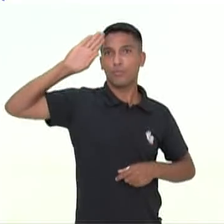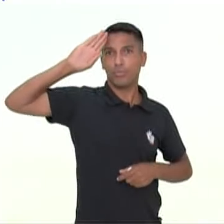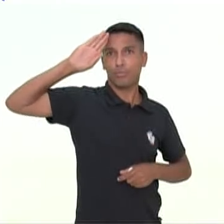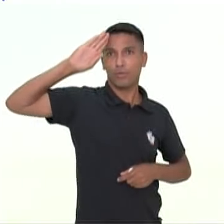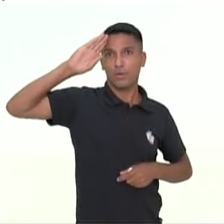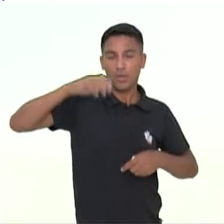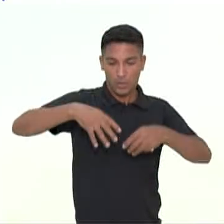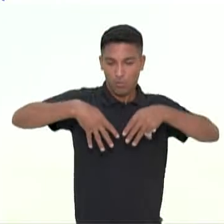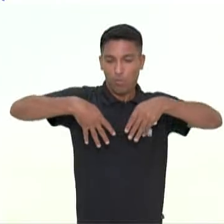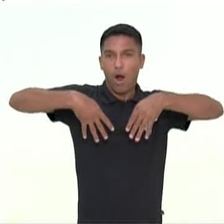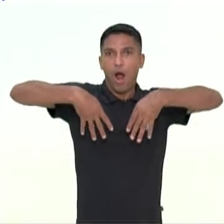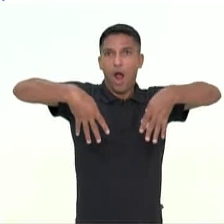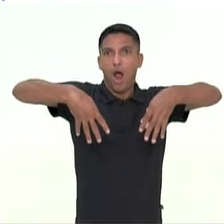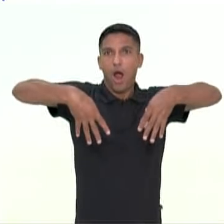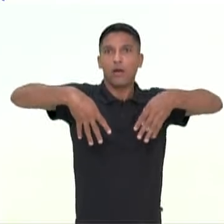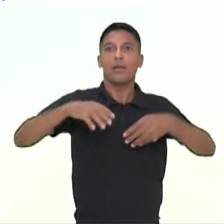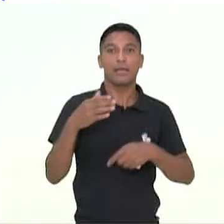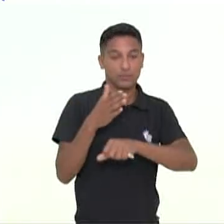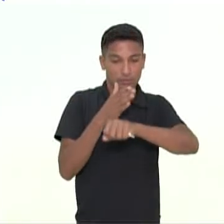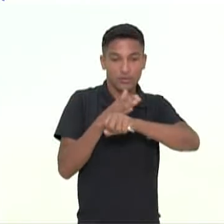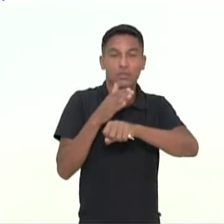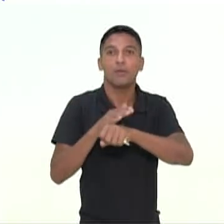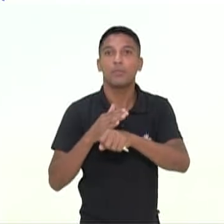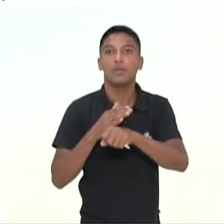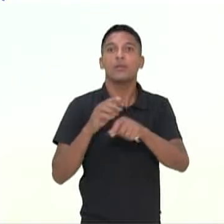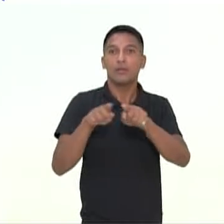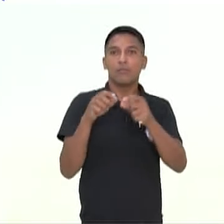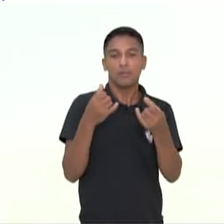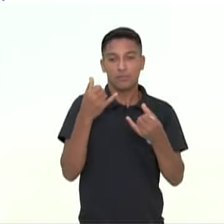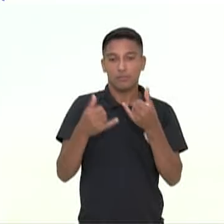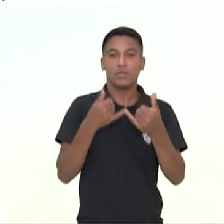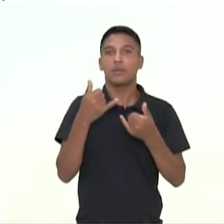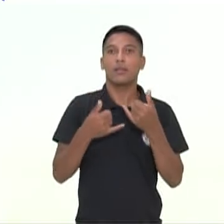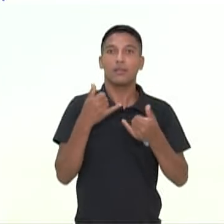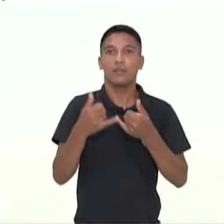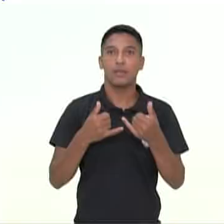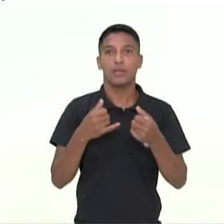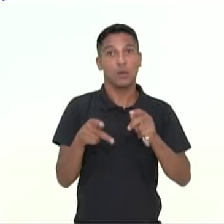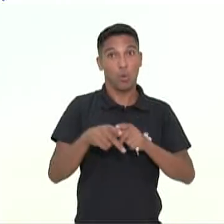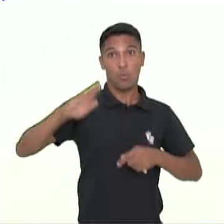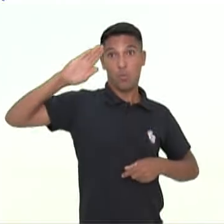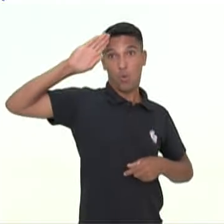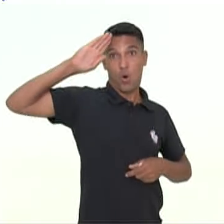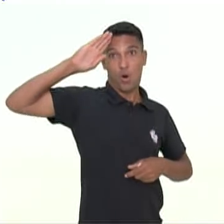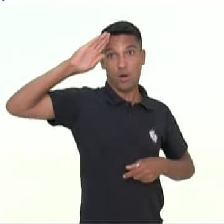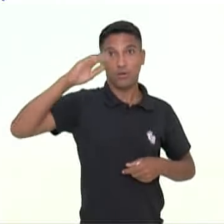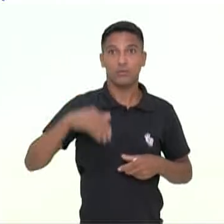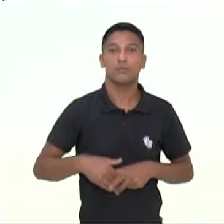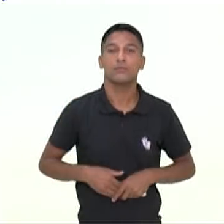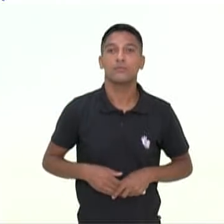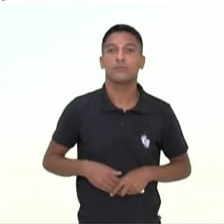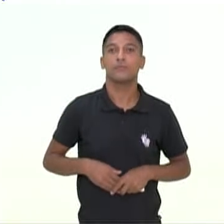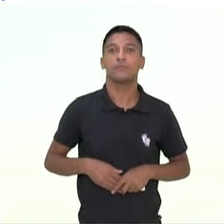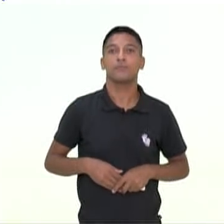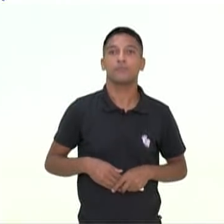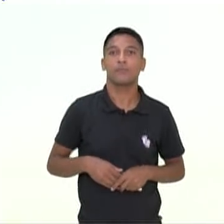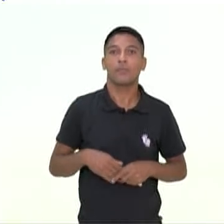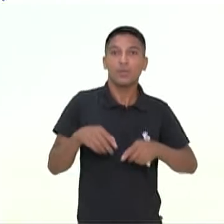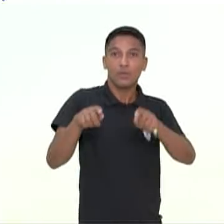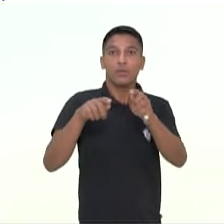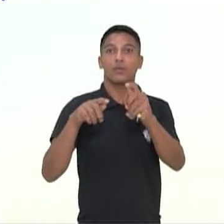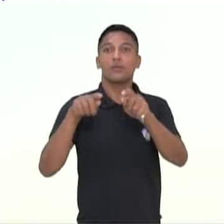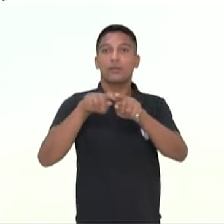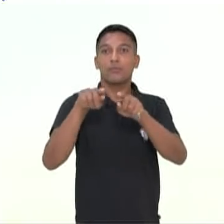um treinamento, mas até como uma brincadeira para as tropas, certo? A prática da corrida